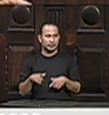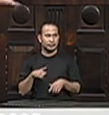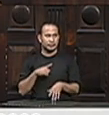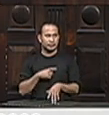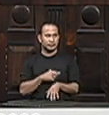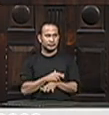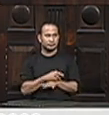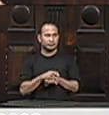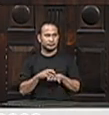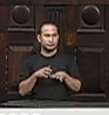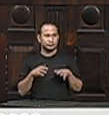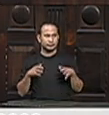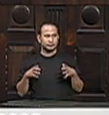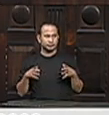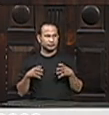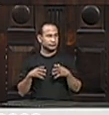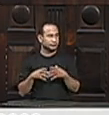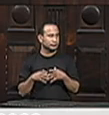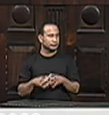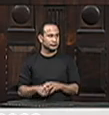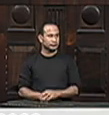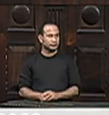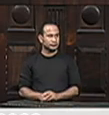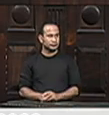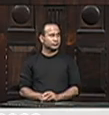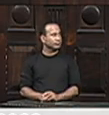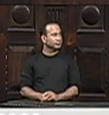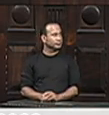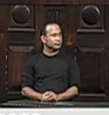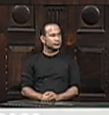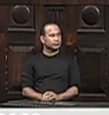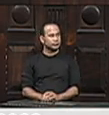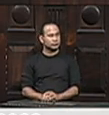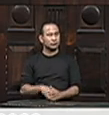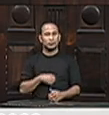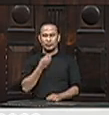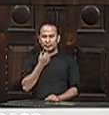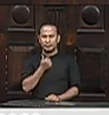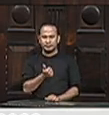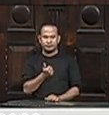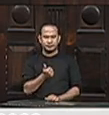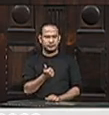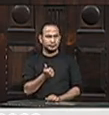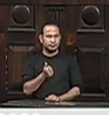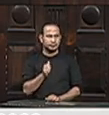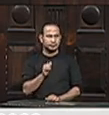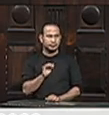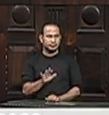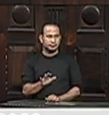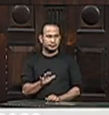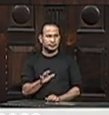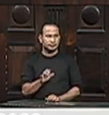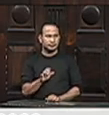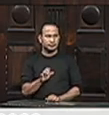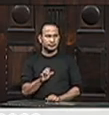grande problema é que não se acompanha. Esse projeto vai na contramão de tudo isto que tem o significado de